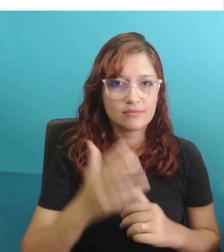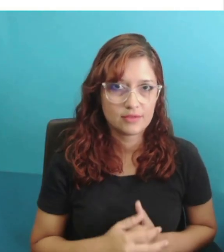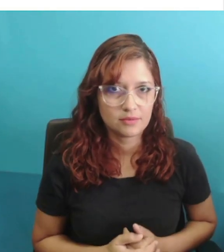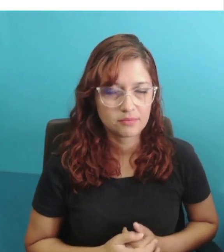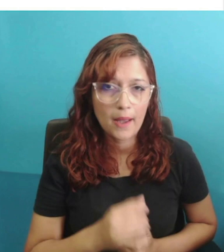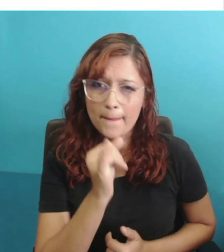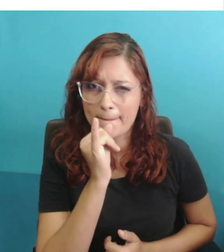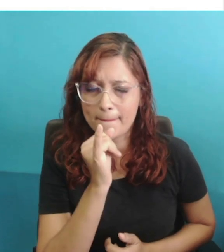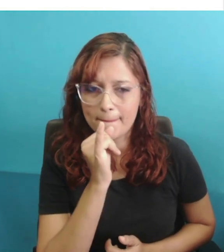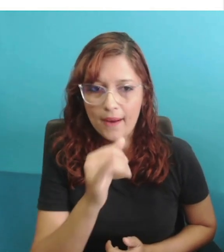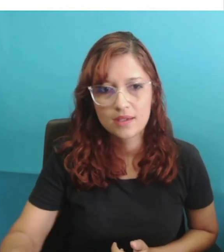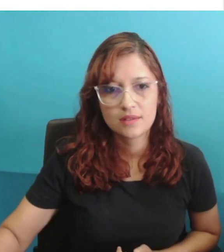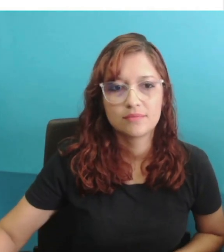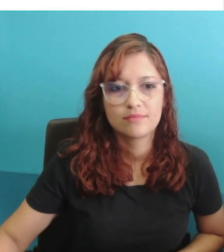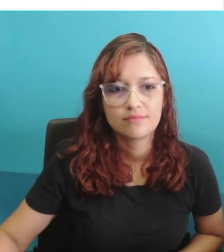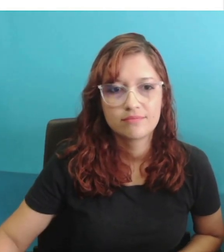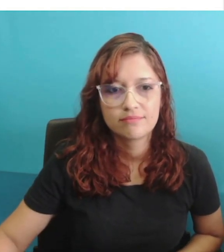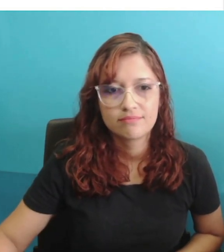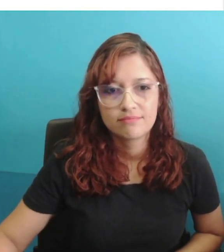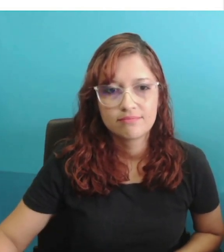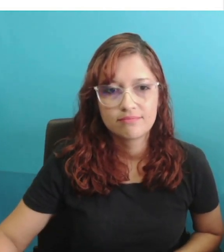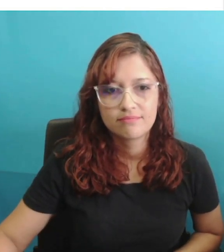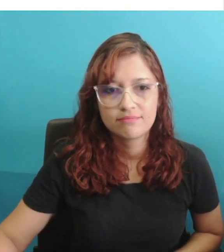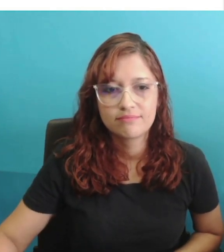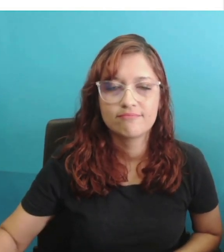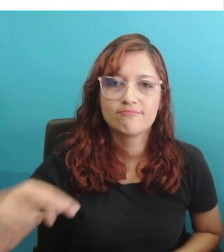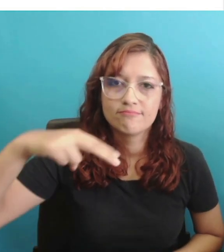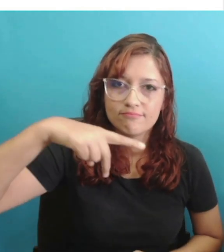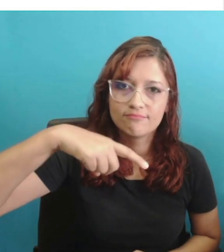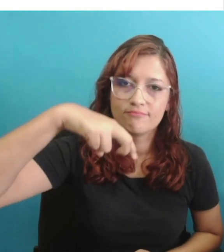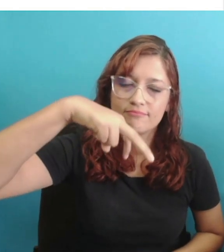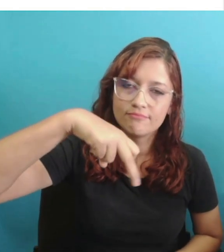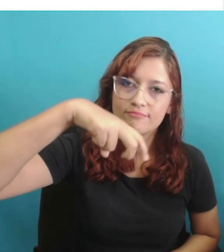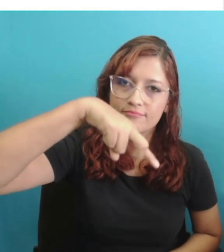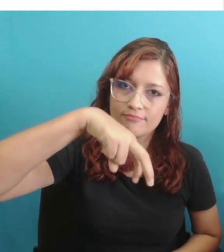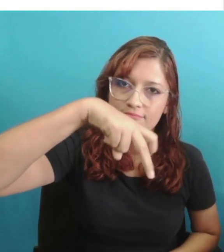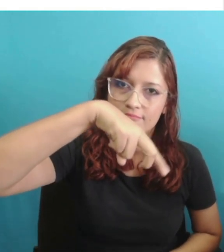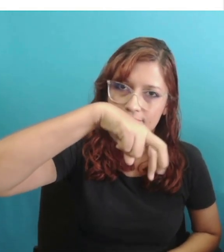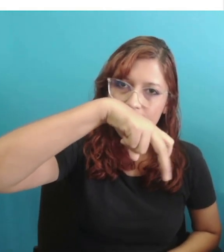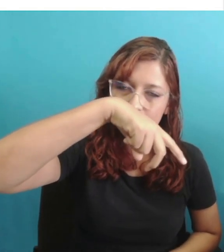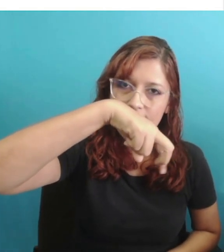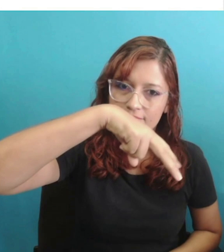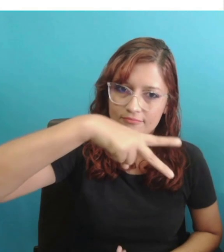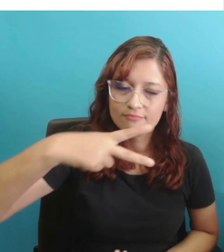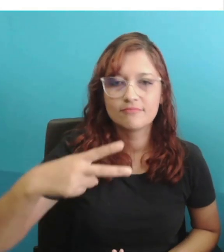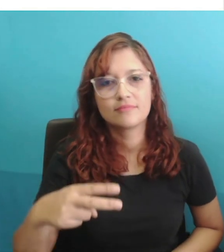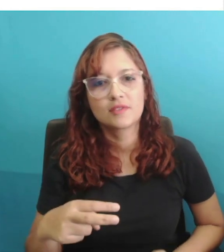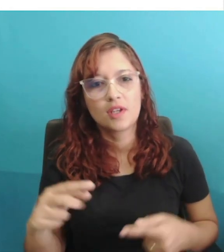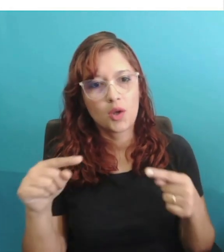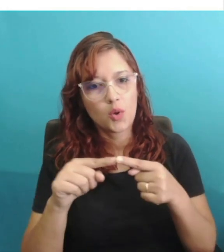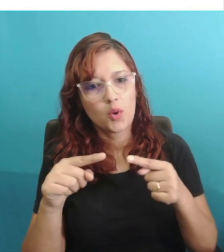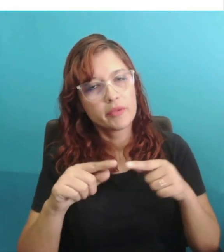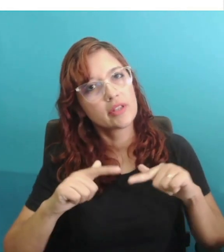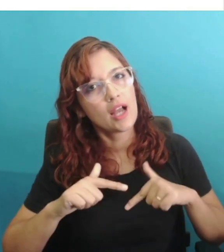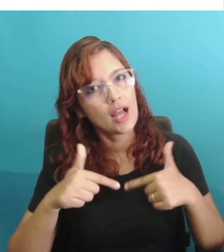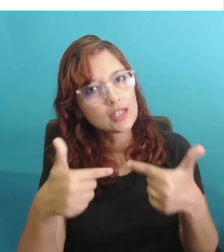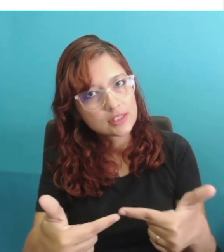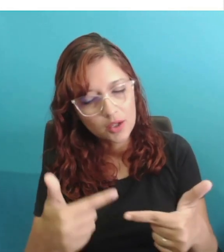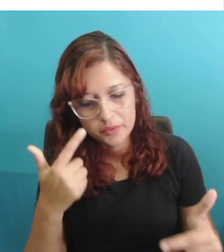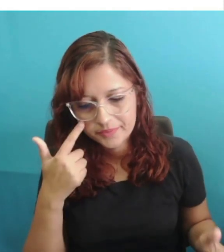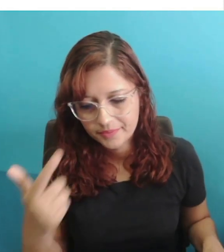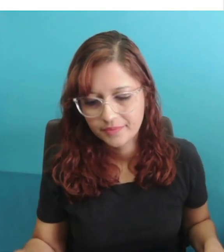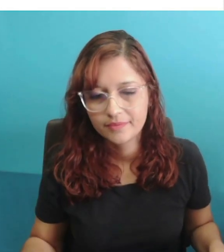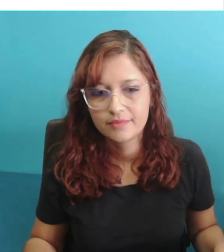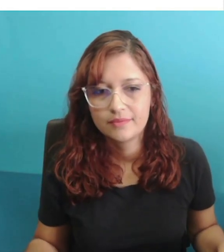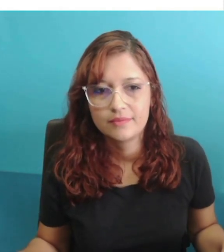fenômeno da natureza. Por exemplo, tá vendo aqui a menina andando,